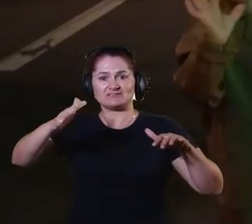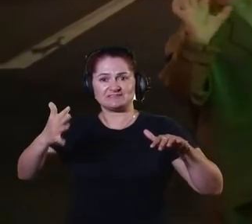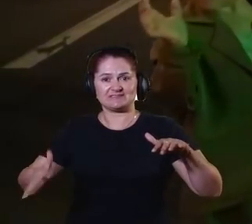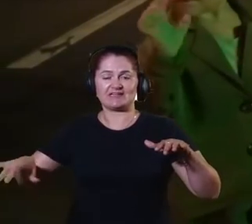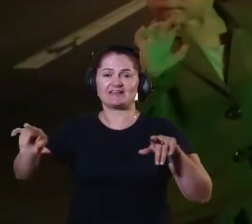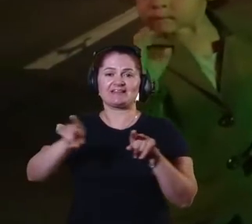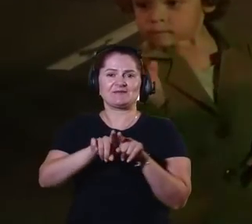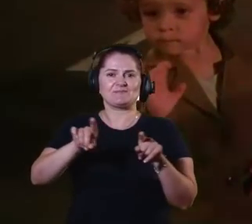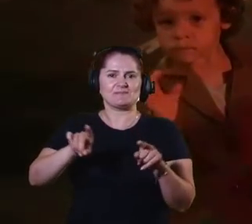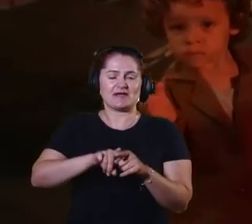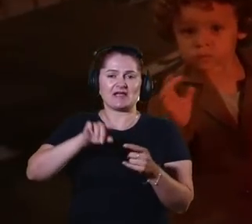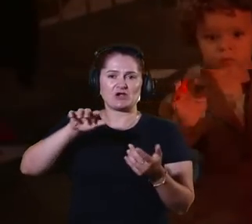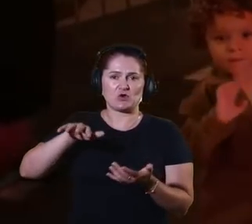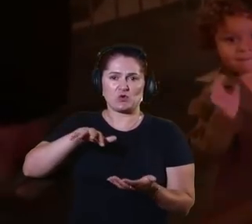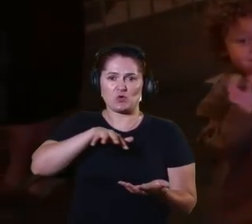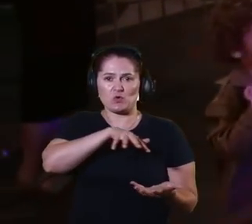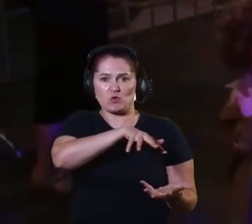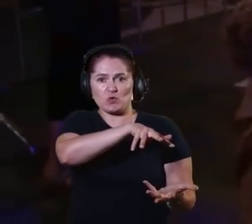ocupa